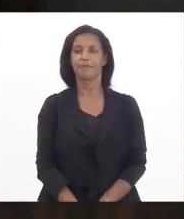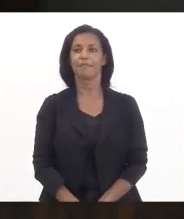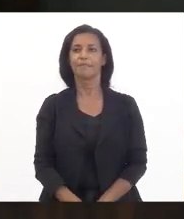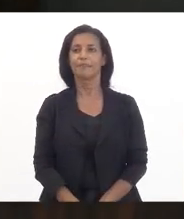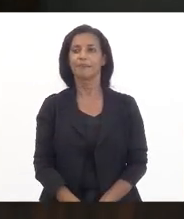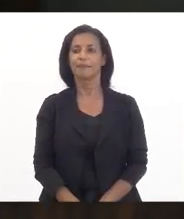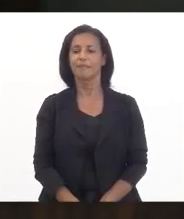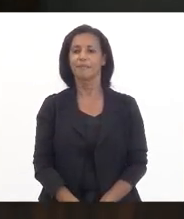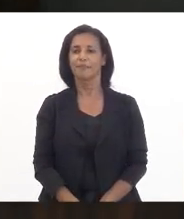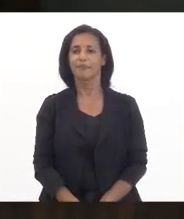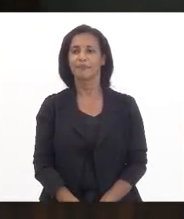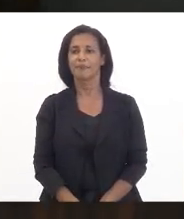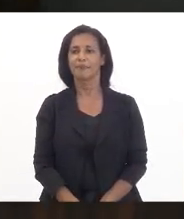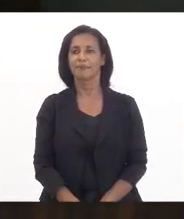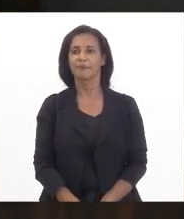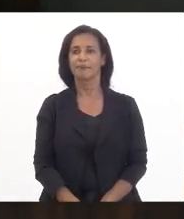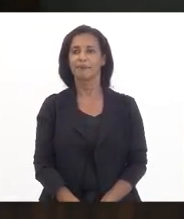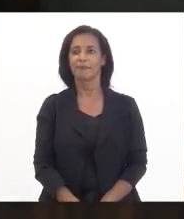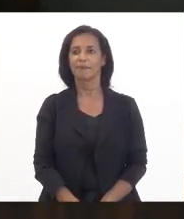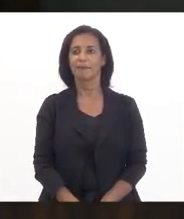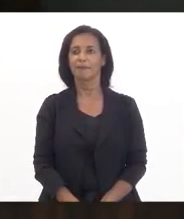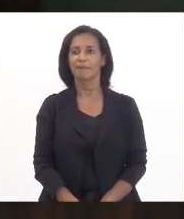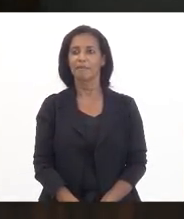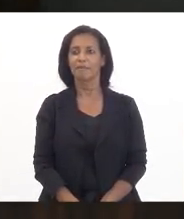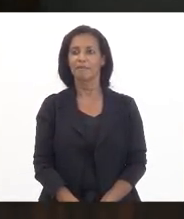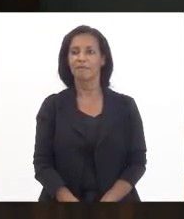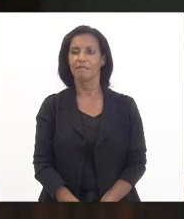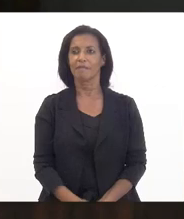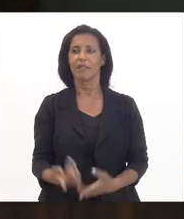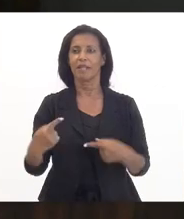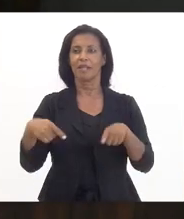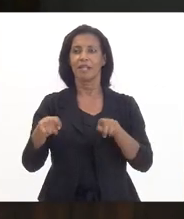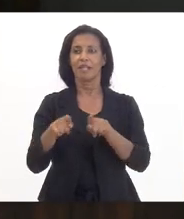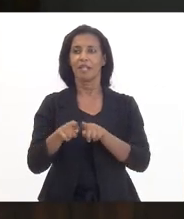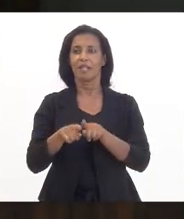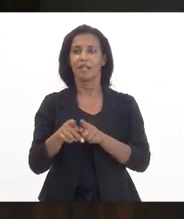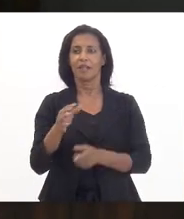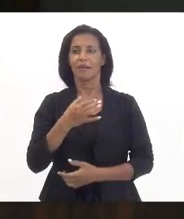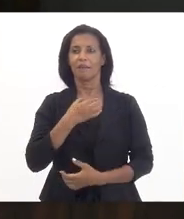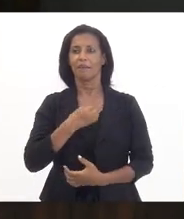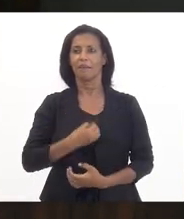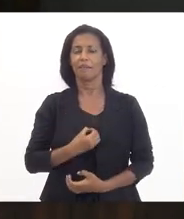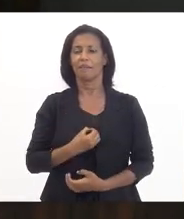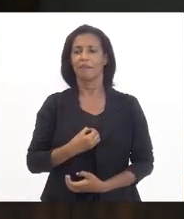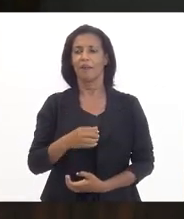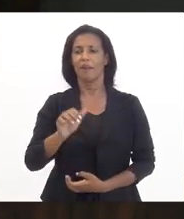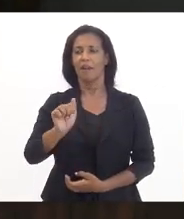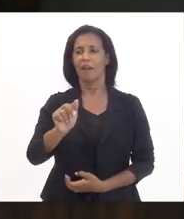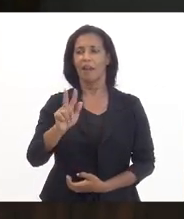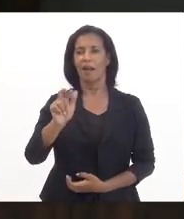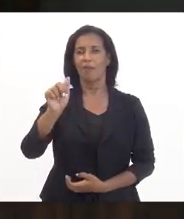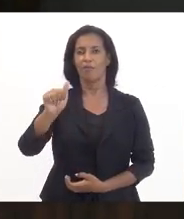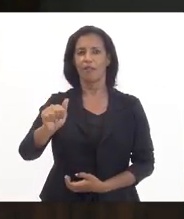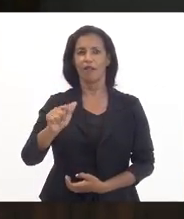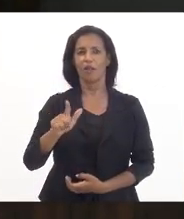E também a medalha Tiradentes para o dono da van, Luciano Hang.